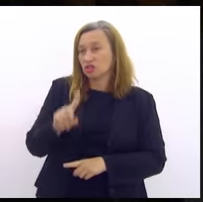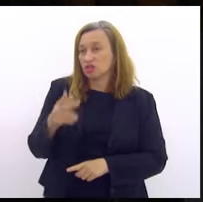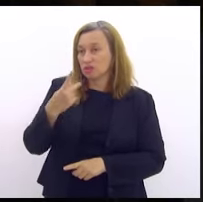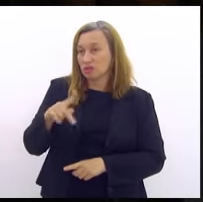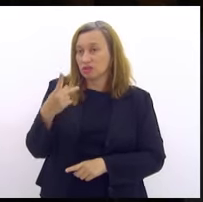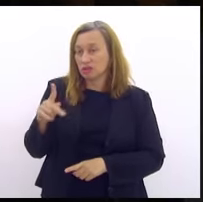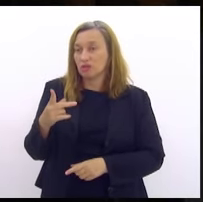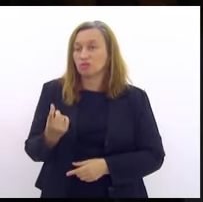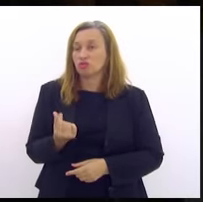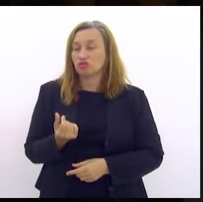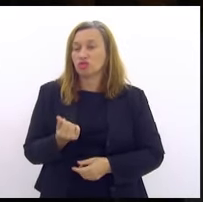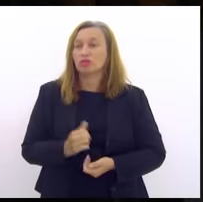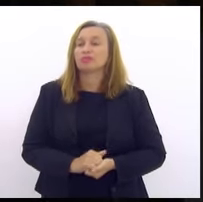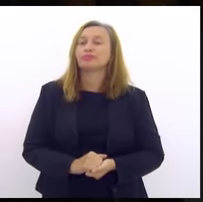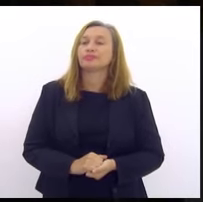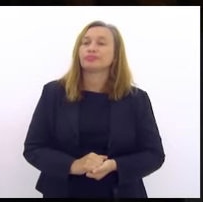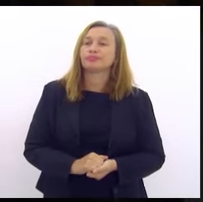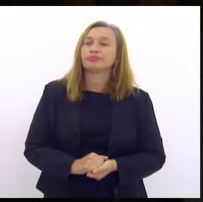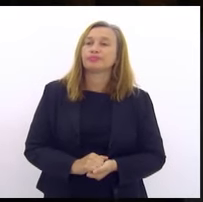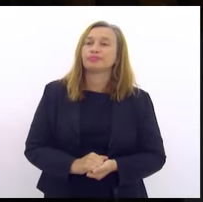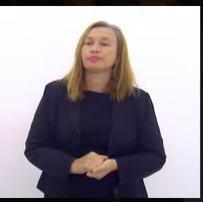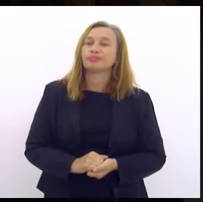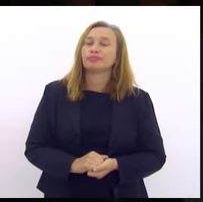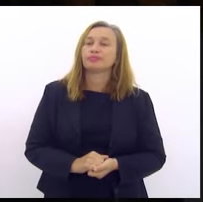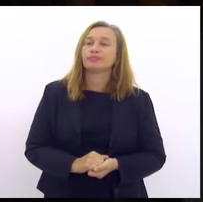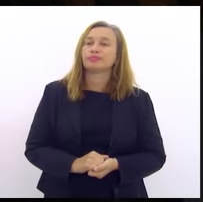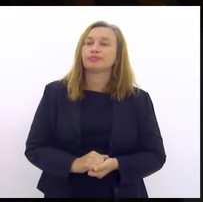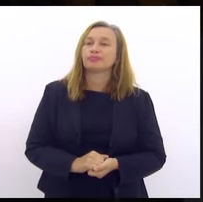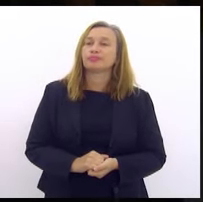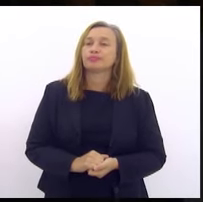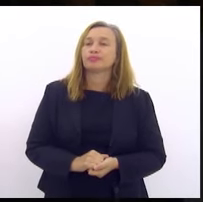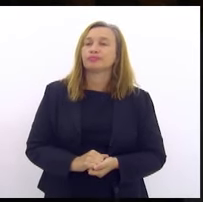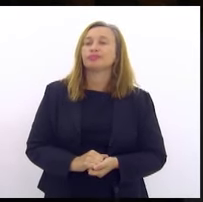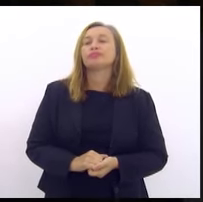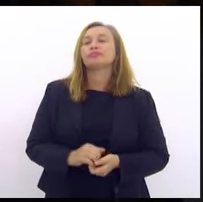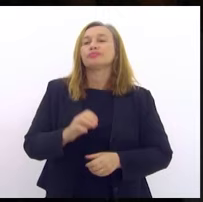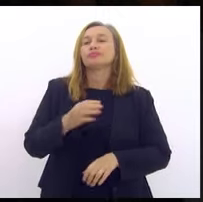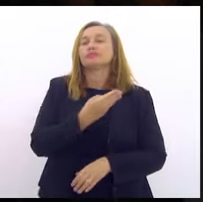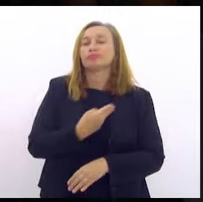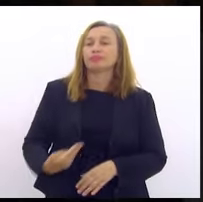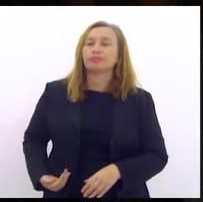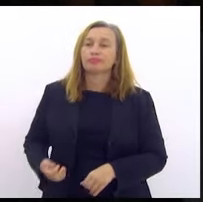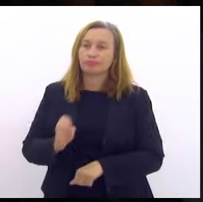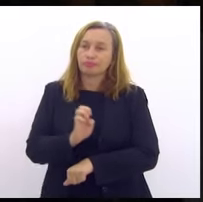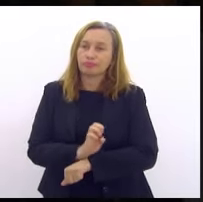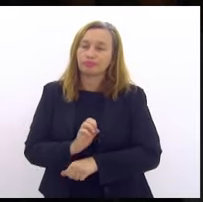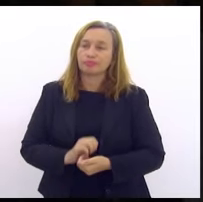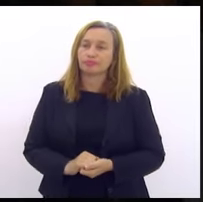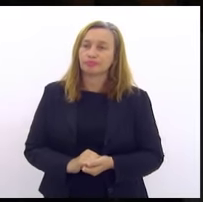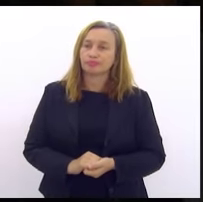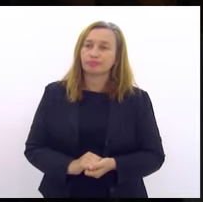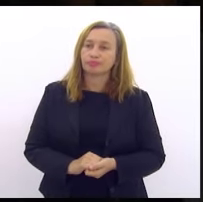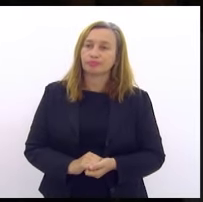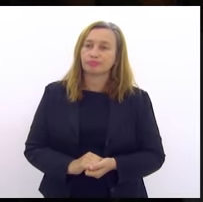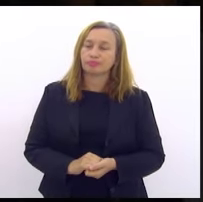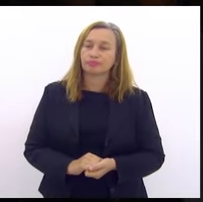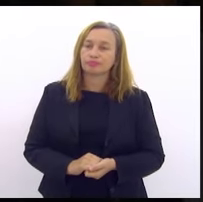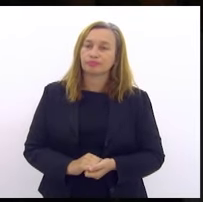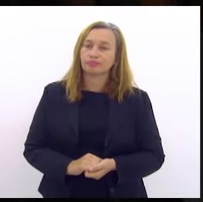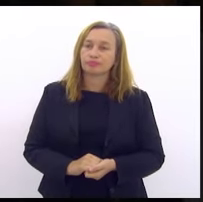daqui a 20, 30 anos, quando essa decisão tiver transitada em julgada, o governo do Estado vai dever verdadeiras